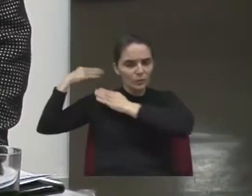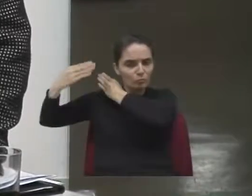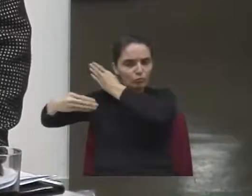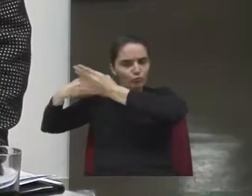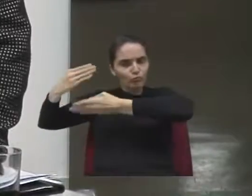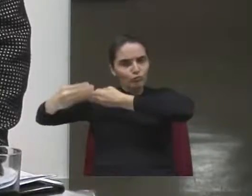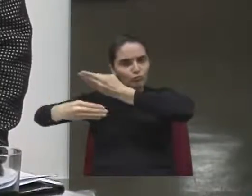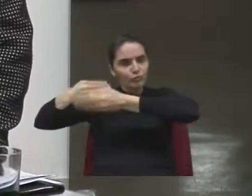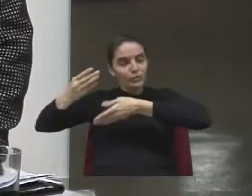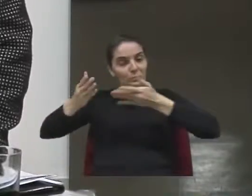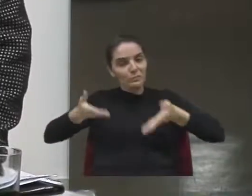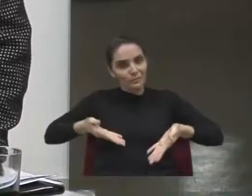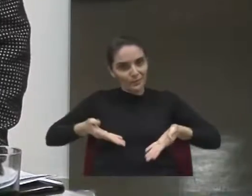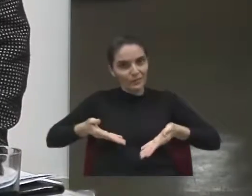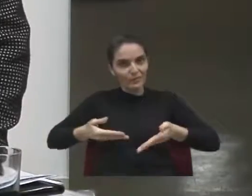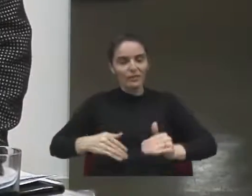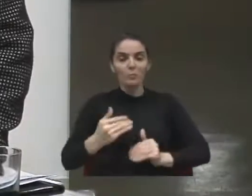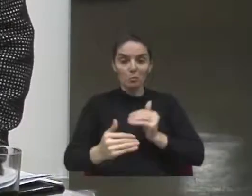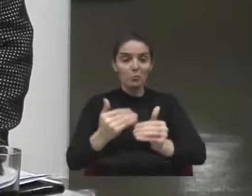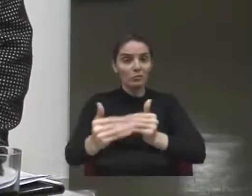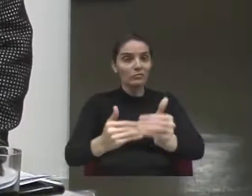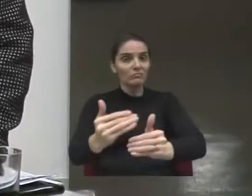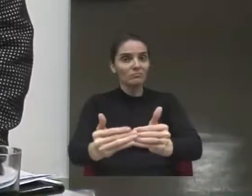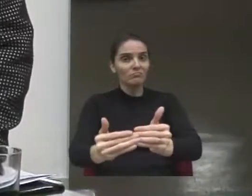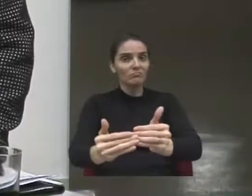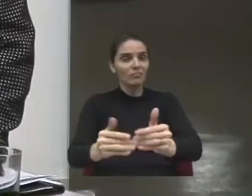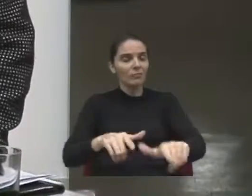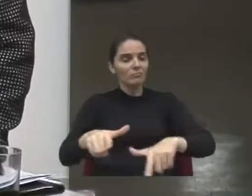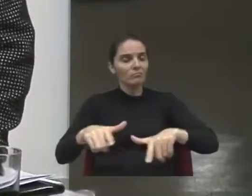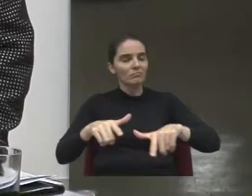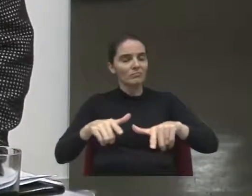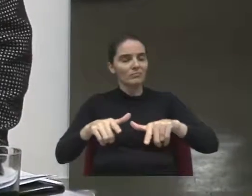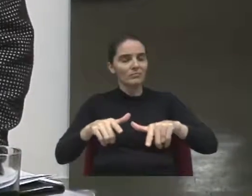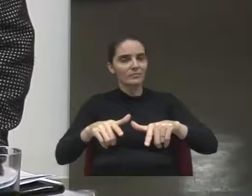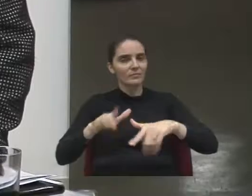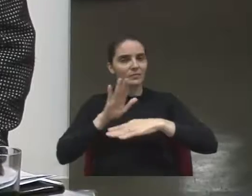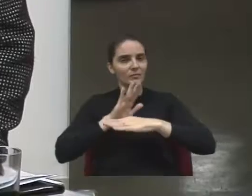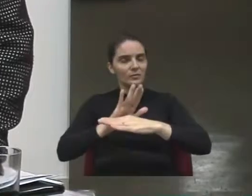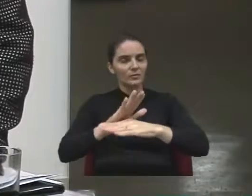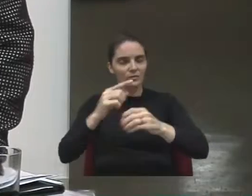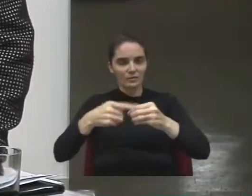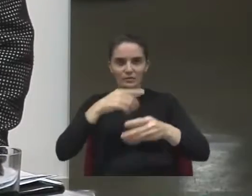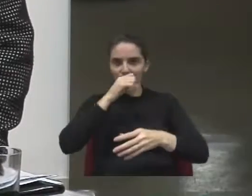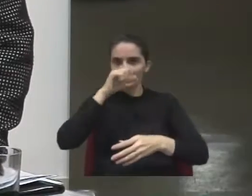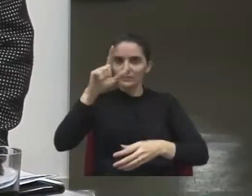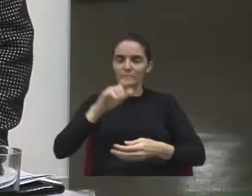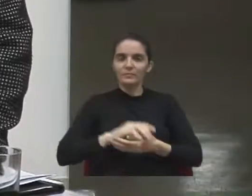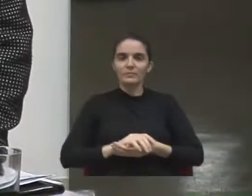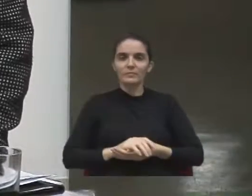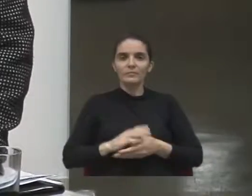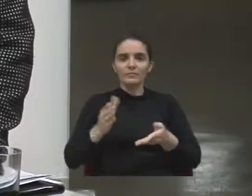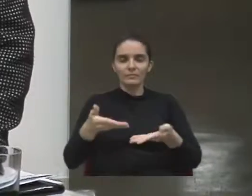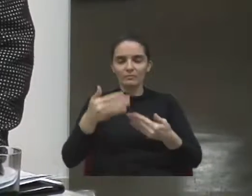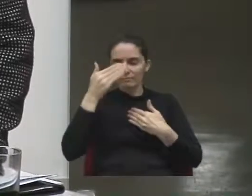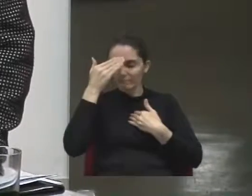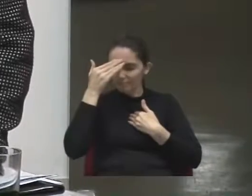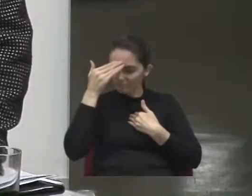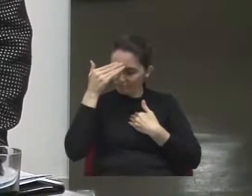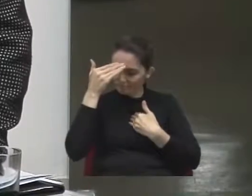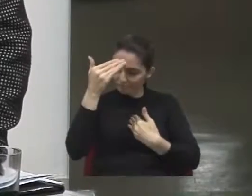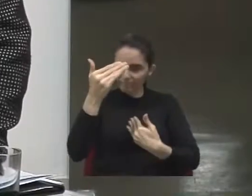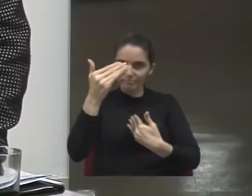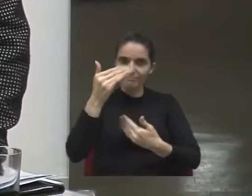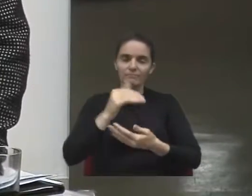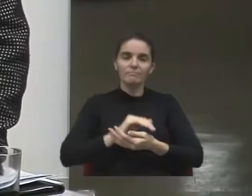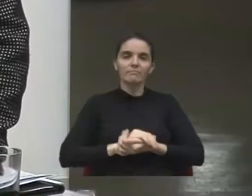continuar trabalhando e produzindo pela nossa cidade. Então, aqui fica um agradecimento de alguém que, desde